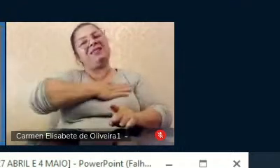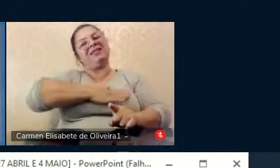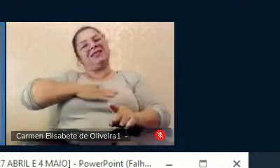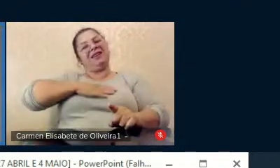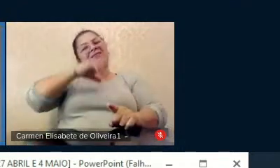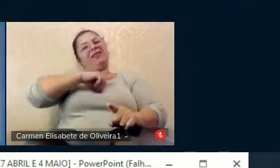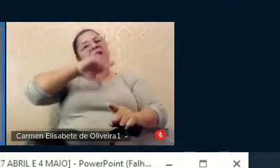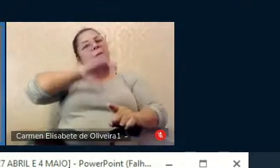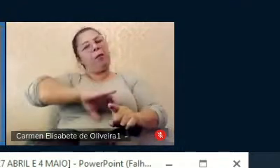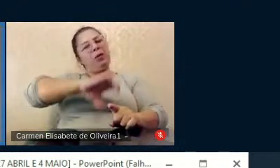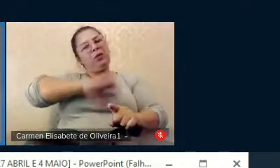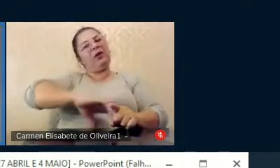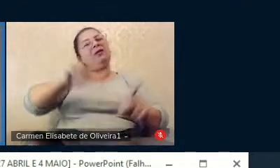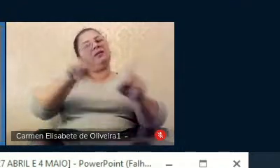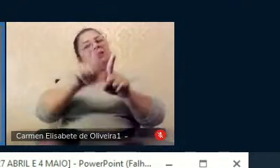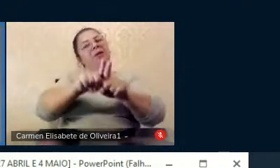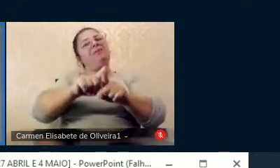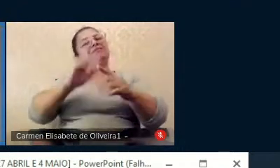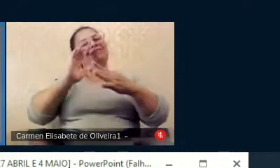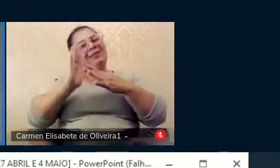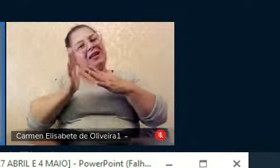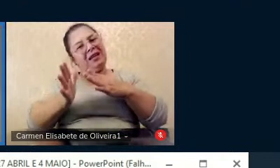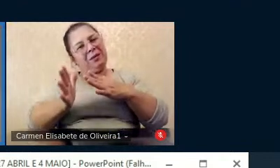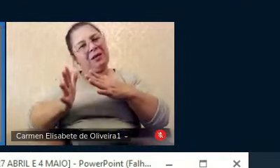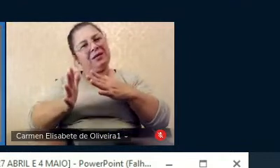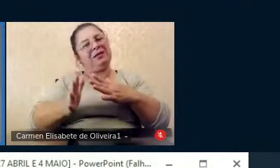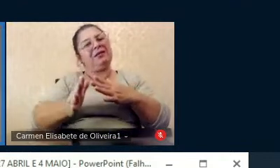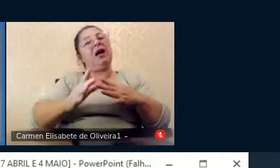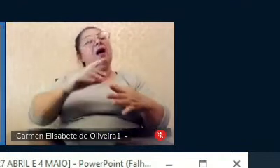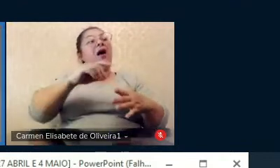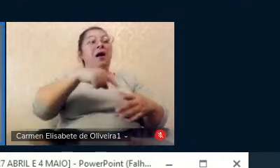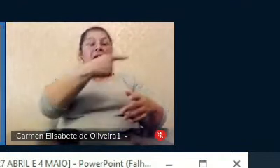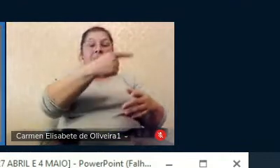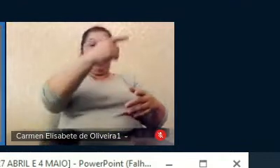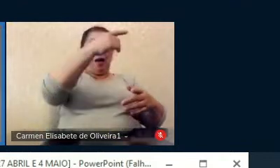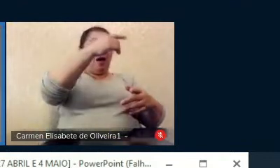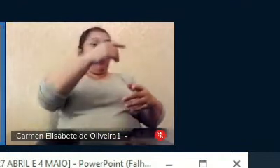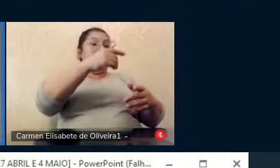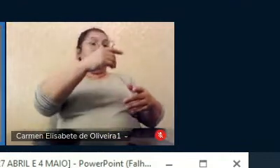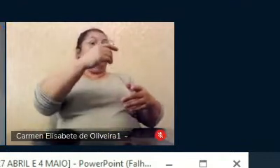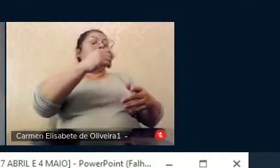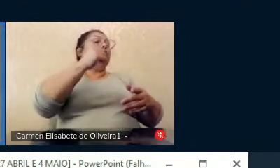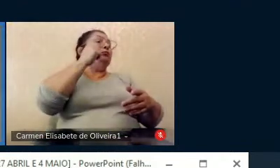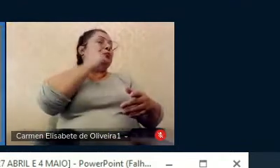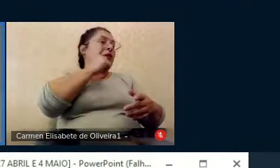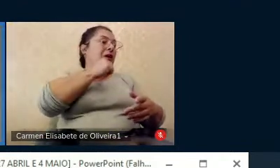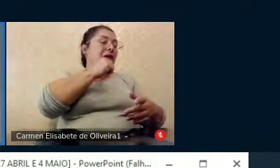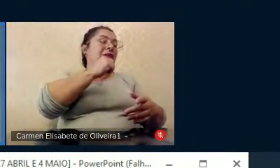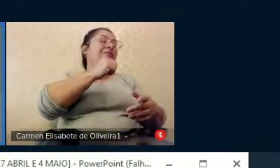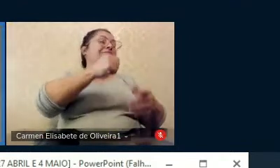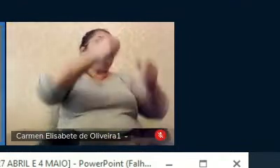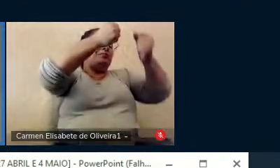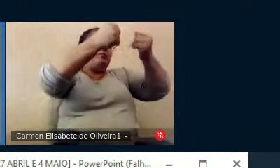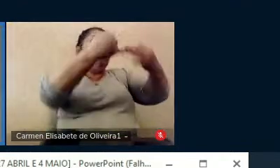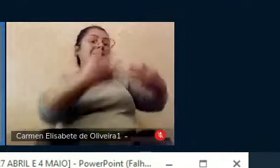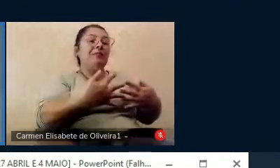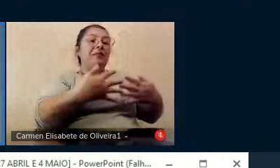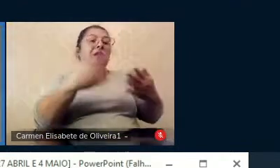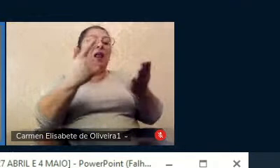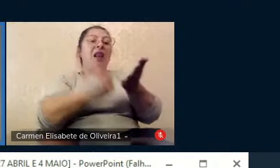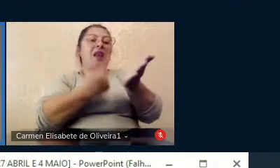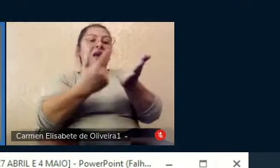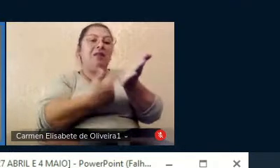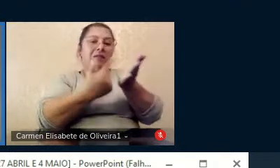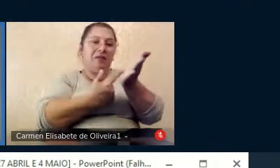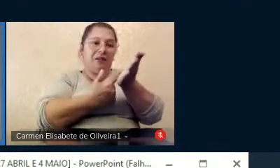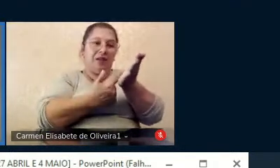em português quanto em libras. Isso são palavras da professora Rachel Sutton, do livro